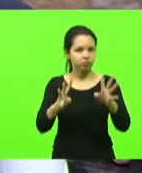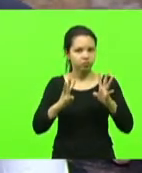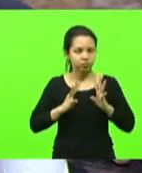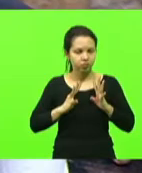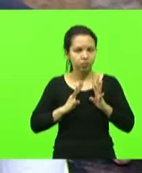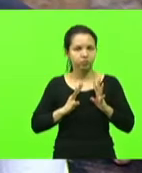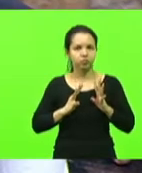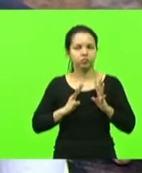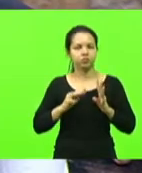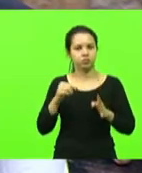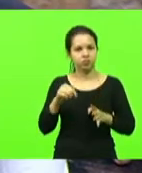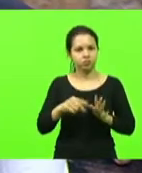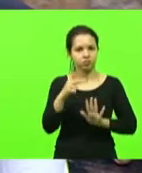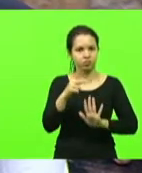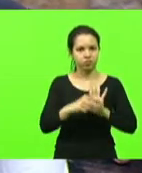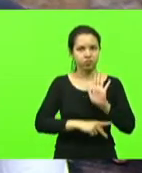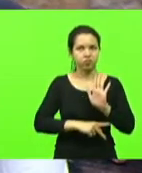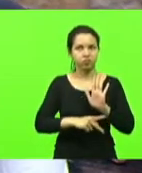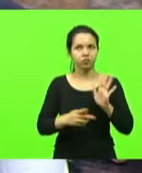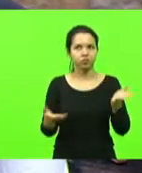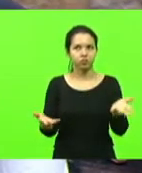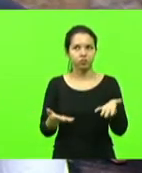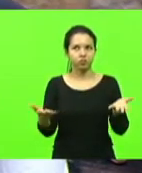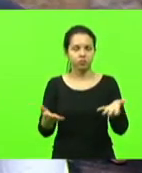esse meu projeto, hoje, ele está fazendo